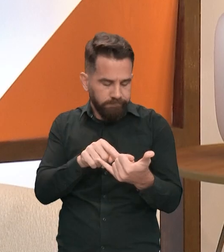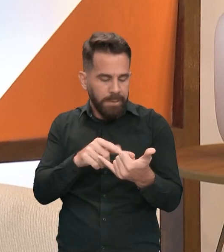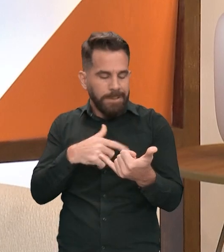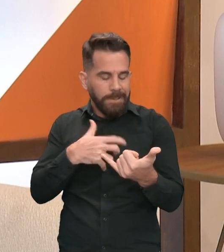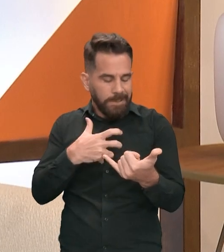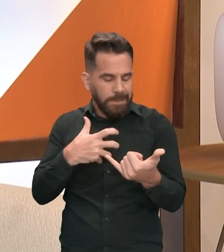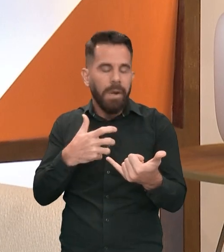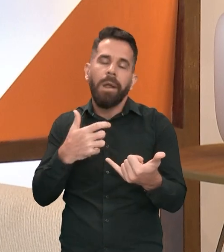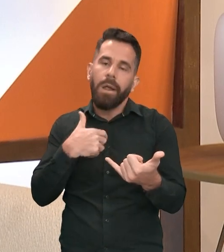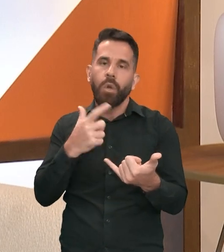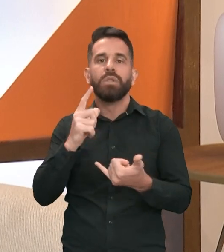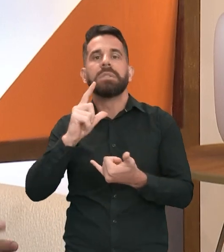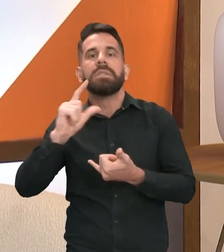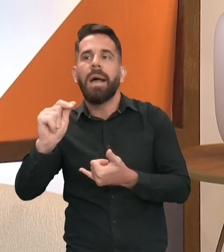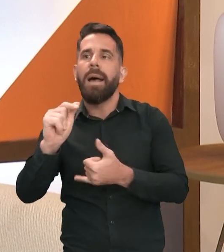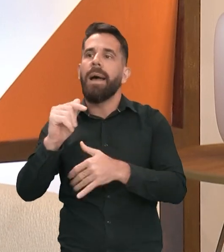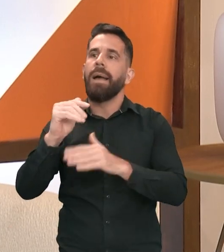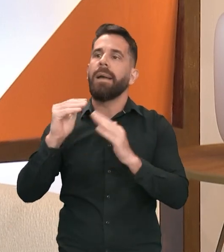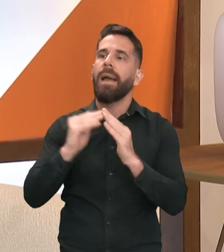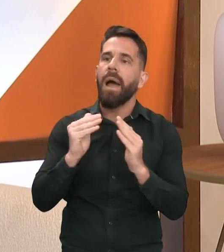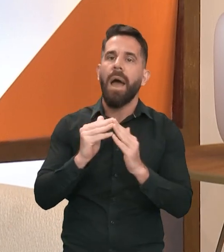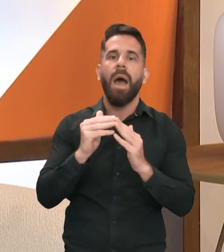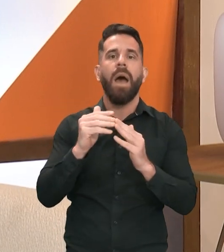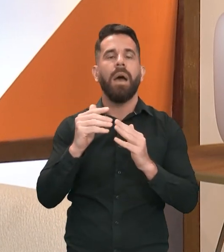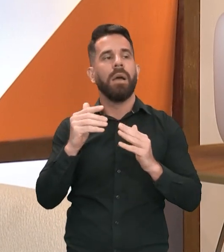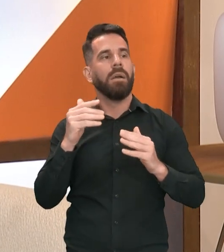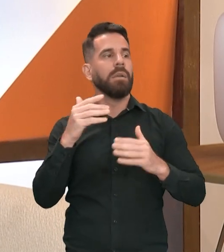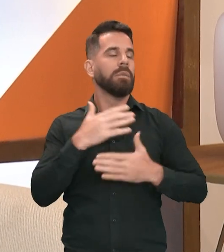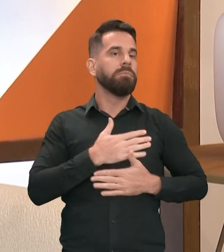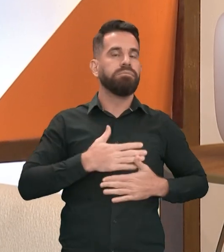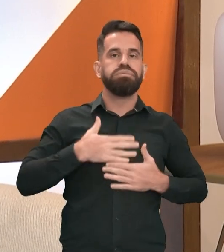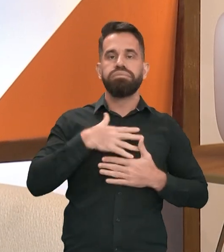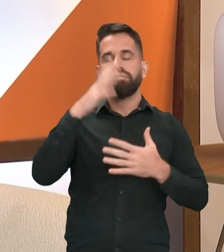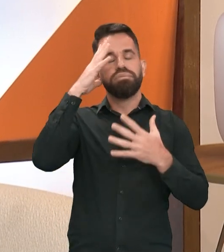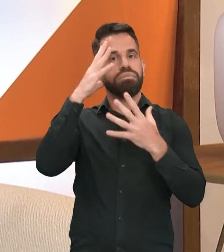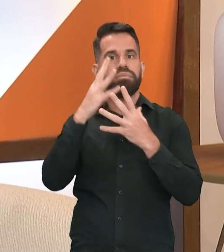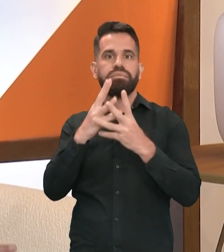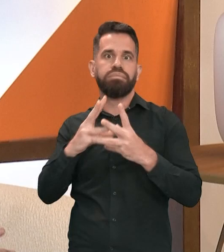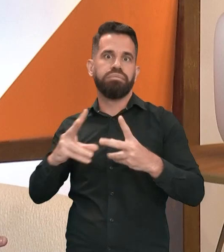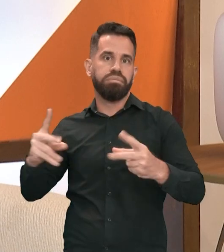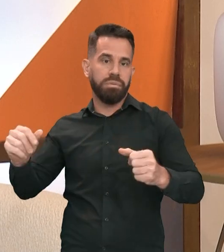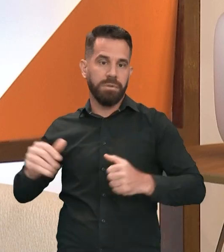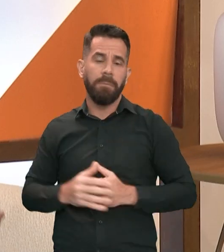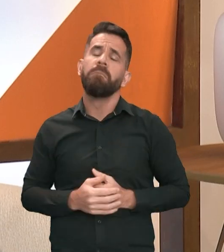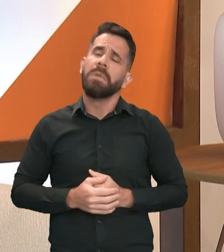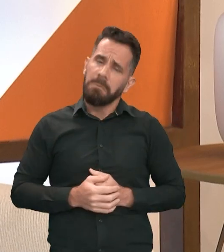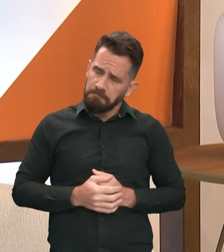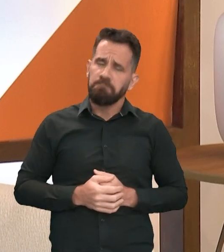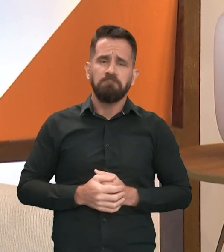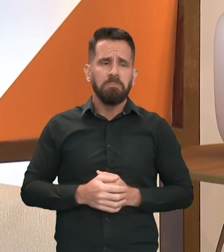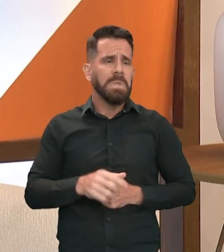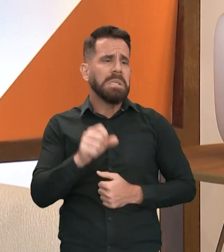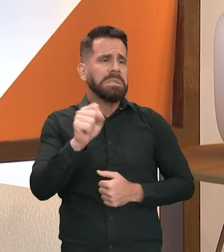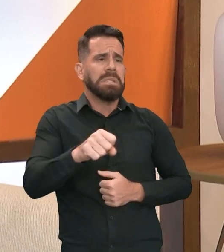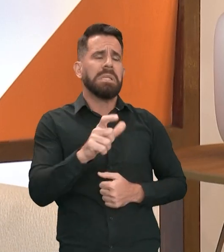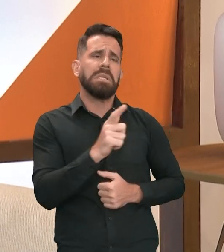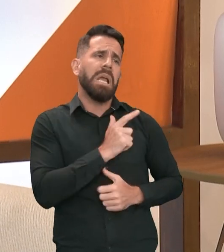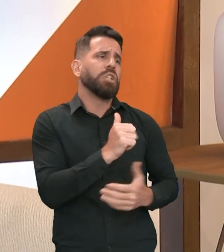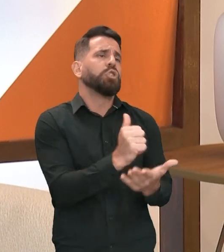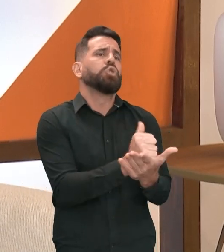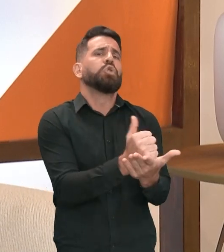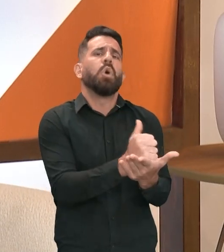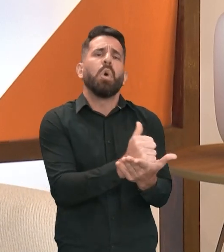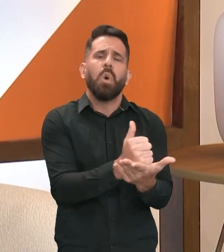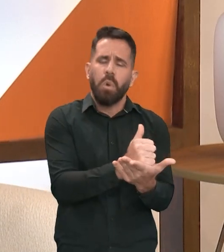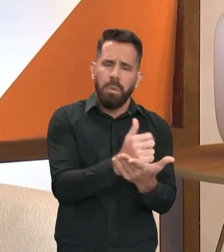externo de novo. E sim, existem muitos jogos atualmente feitos justamente para equilibrar esse lado positivo, no sentido de jogo, por exemplo,